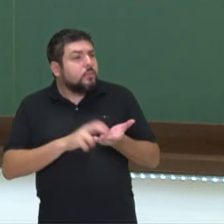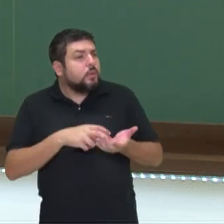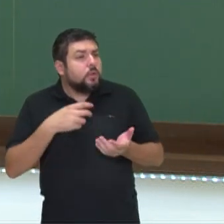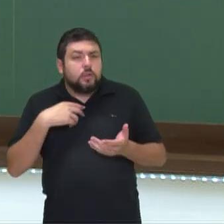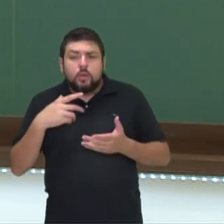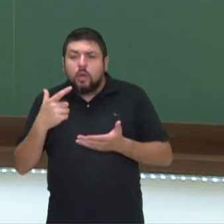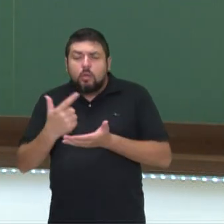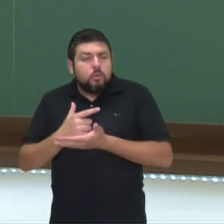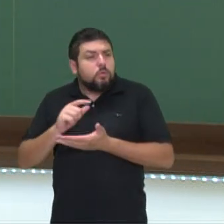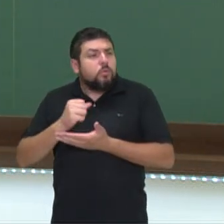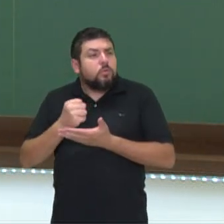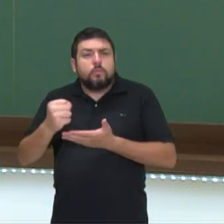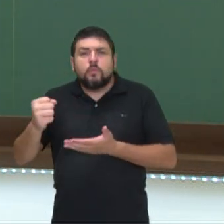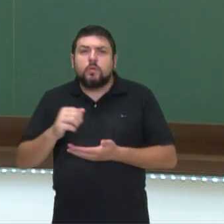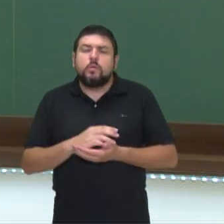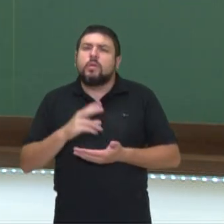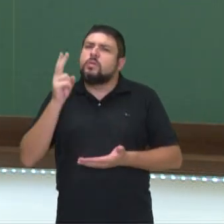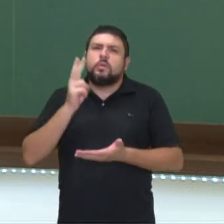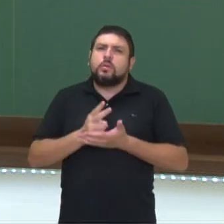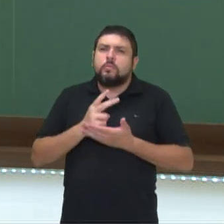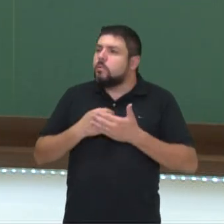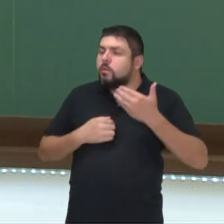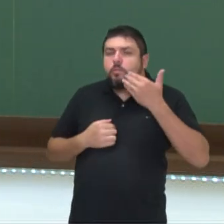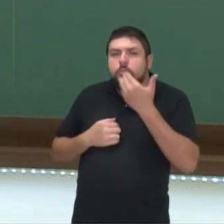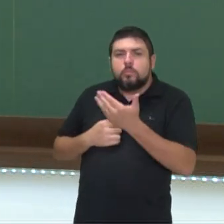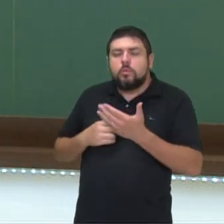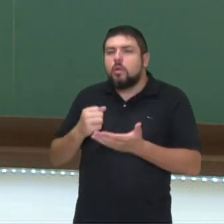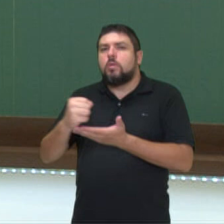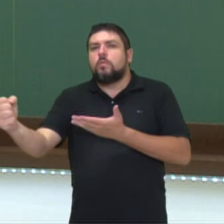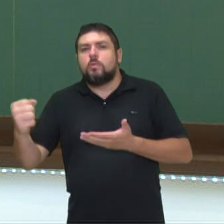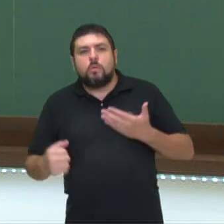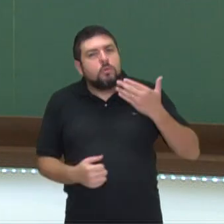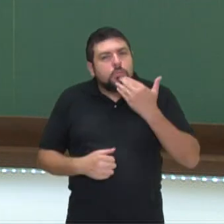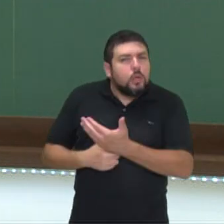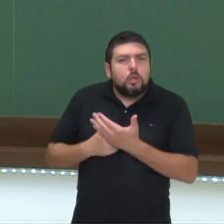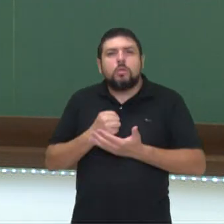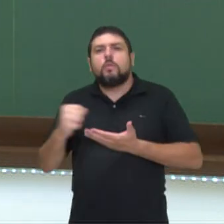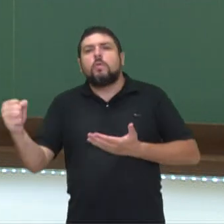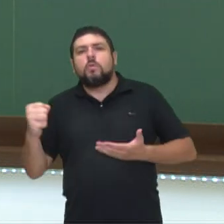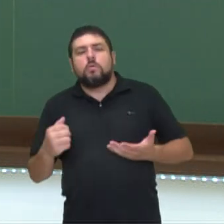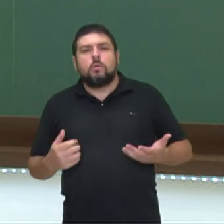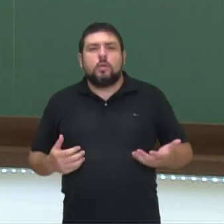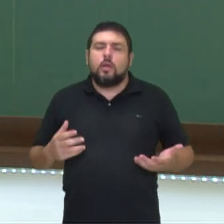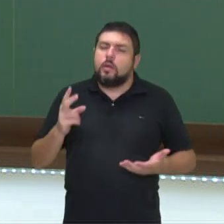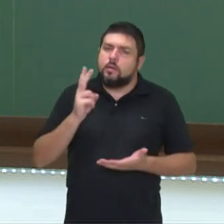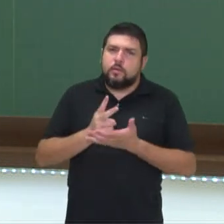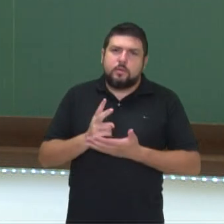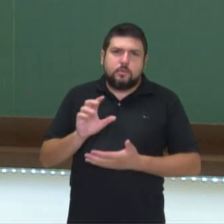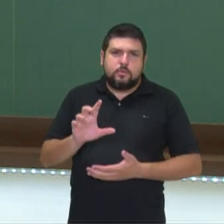Então sempre há esse drama do dia seguinte, estabelecido pelo conflito no desenvolvimento da história.